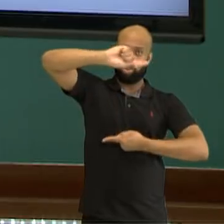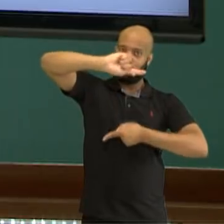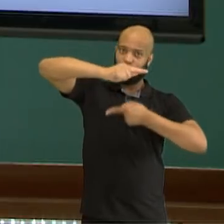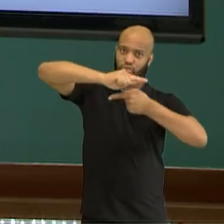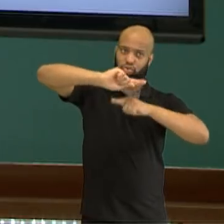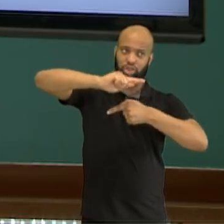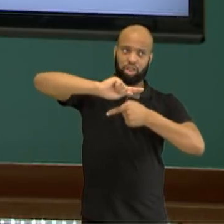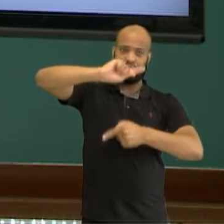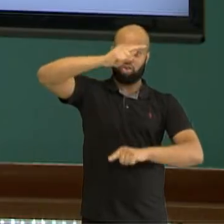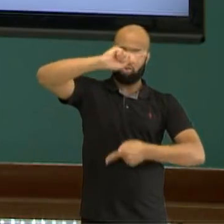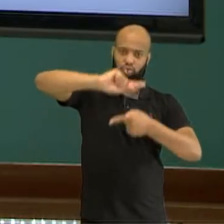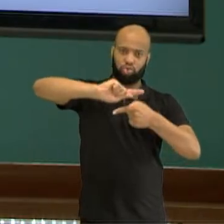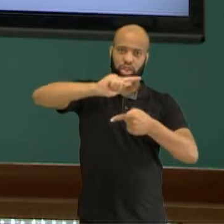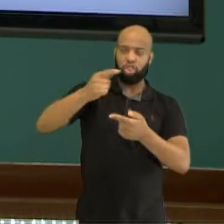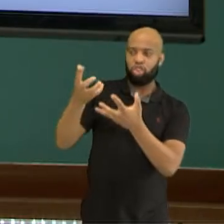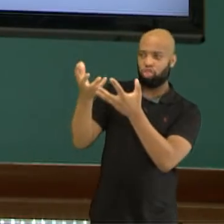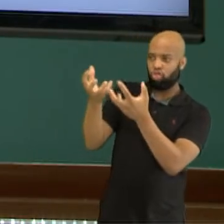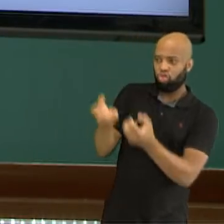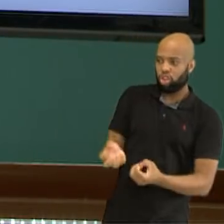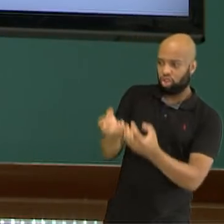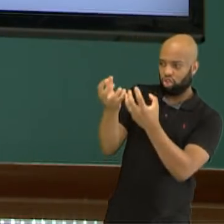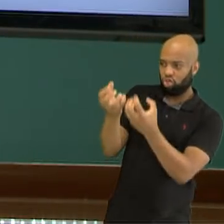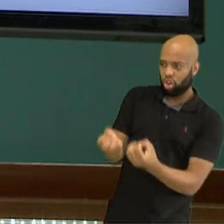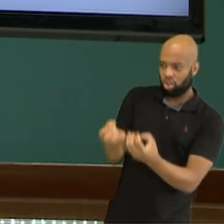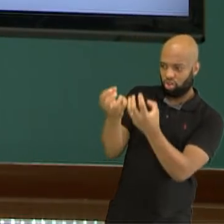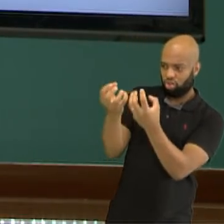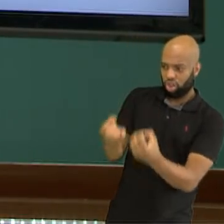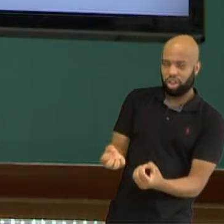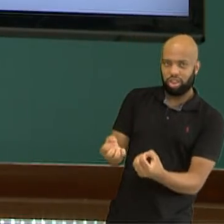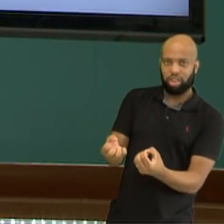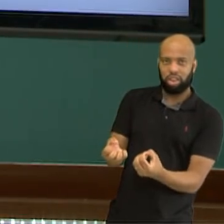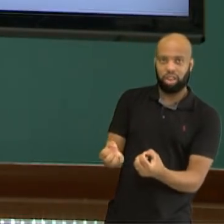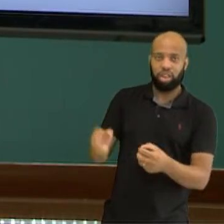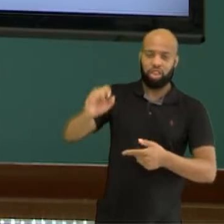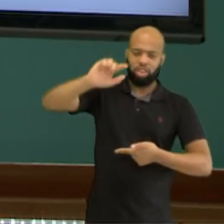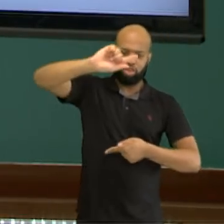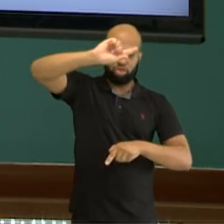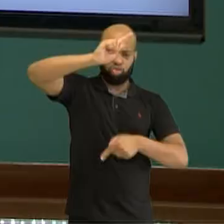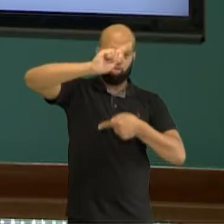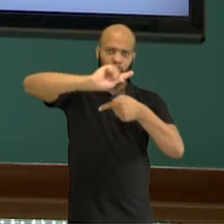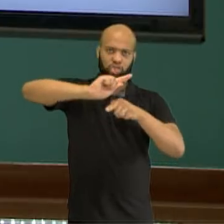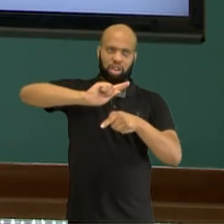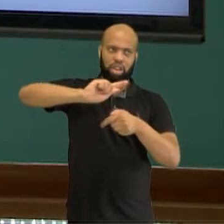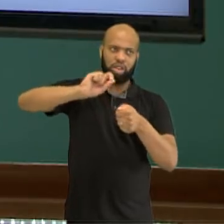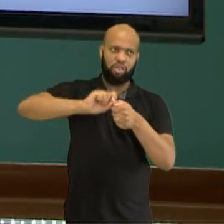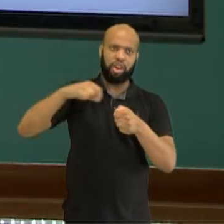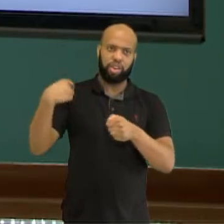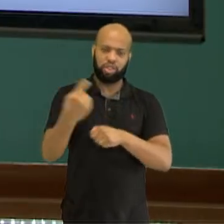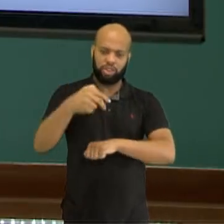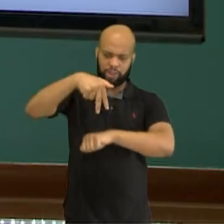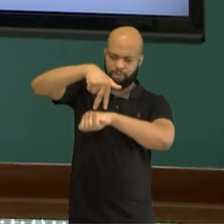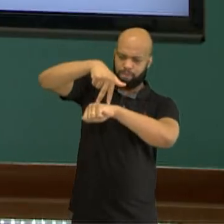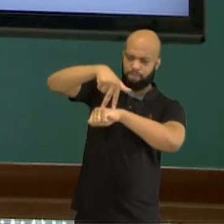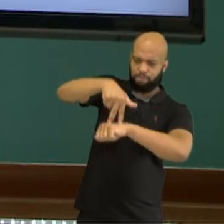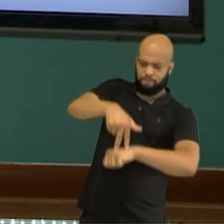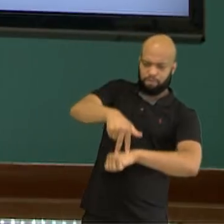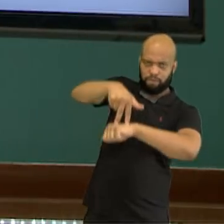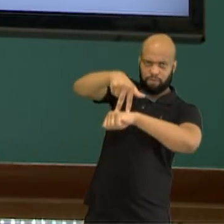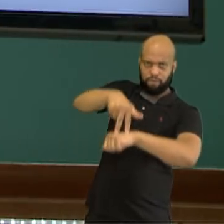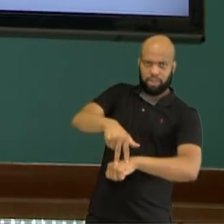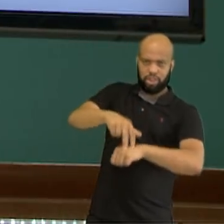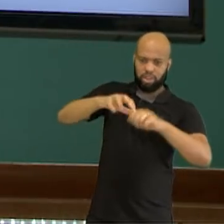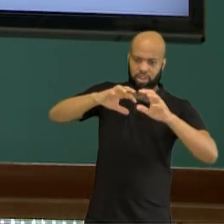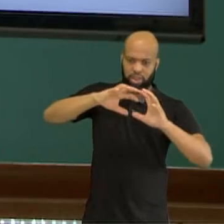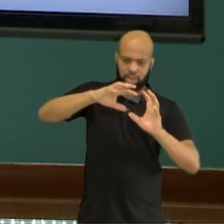em direção ao centro do nosso planeta. Ou seja, a gravidade nos puxa para o centro do planeta,